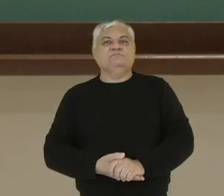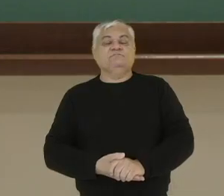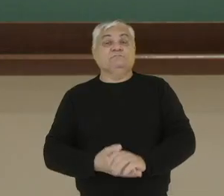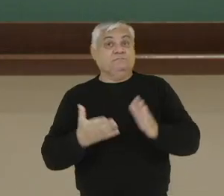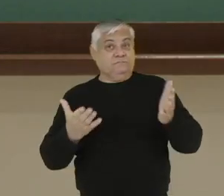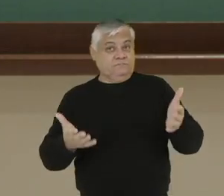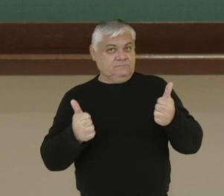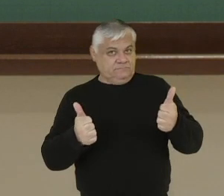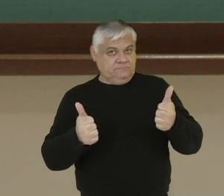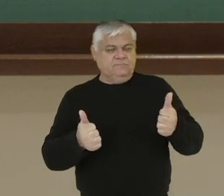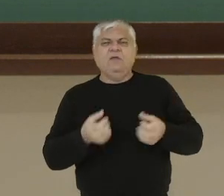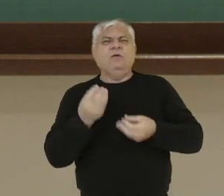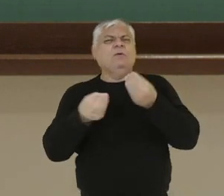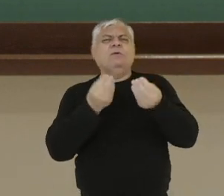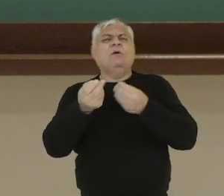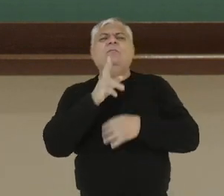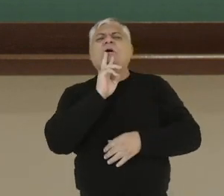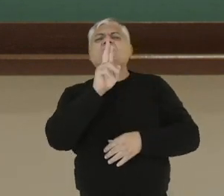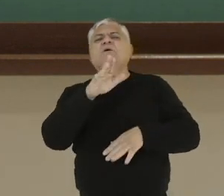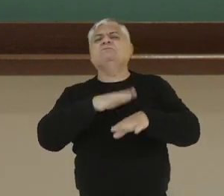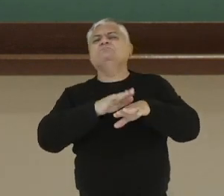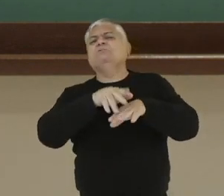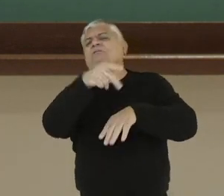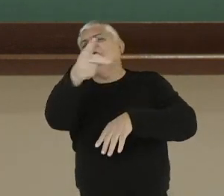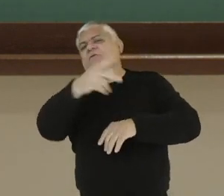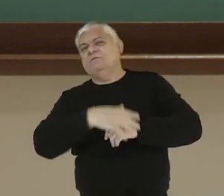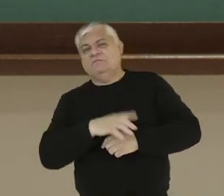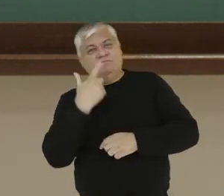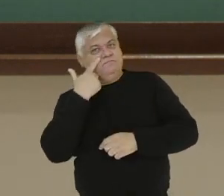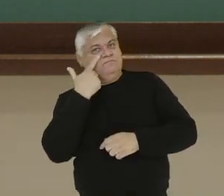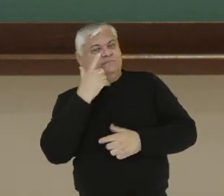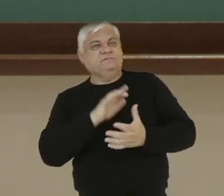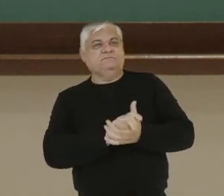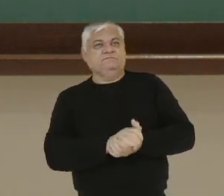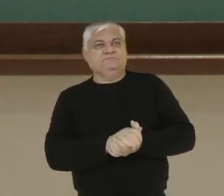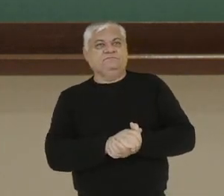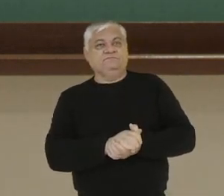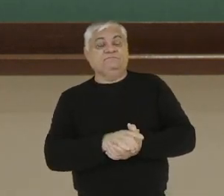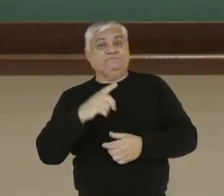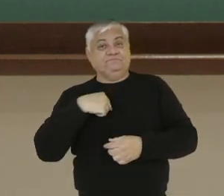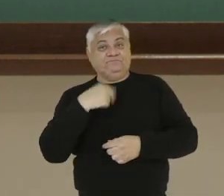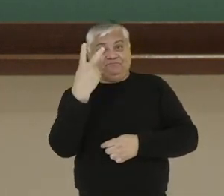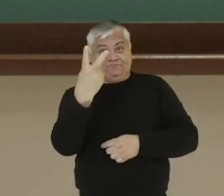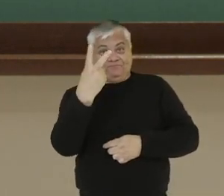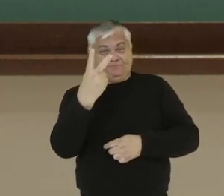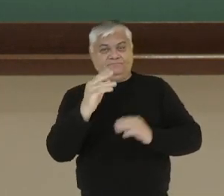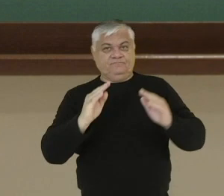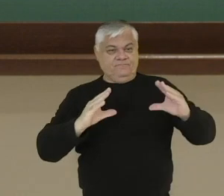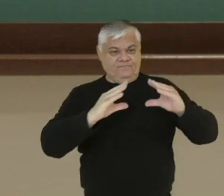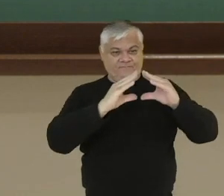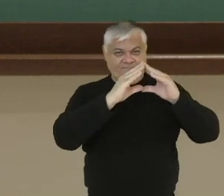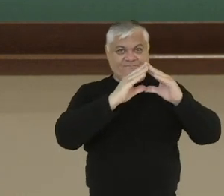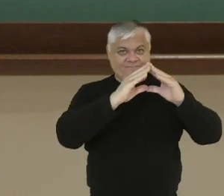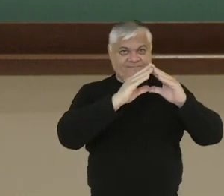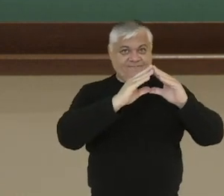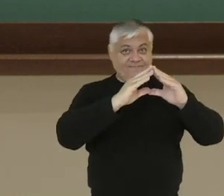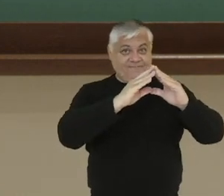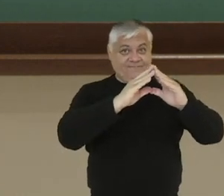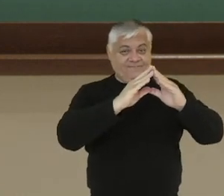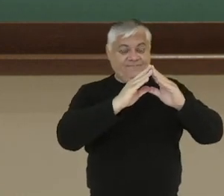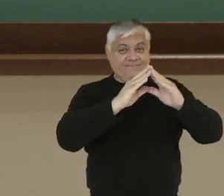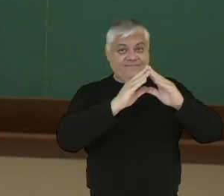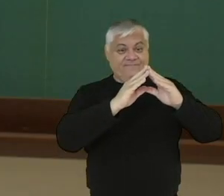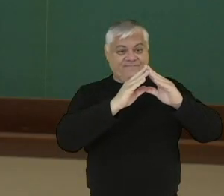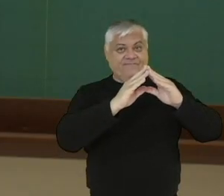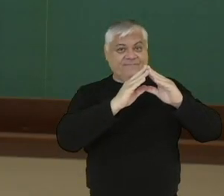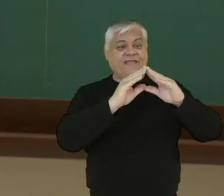Muito bem, pessoal. Então, como é que ficou a resposta do seu exercício? Vamos conferir? Então, eu tenho aqui os dois dados, né? Esse dado aqui, que é o